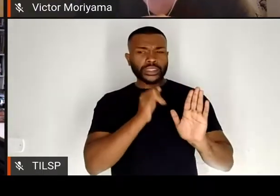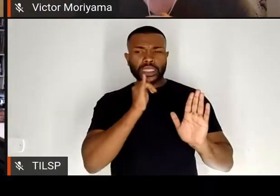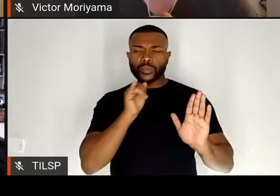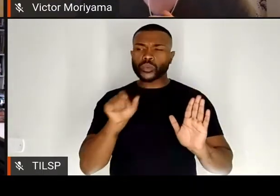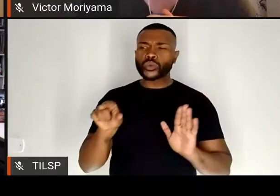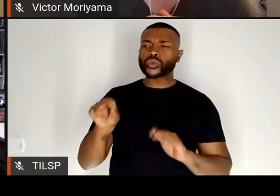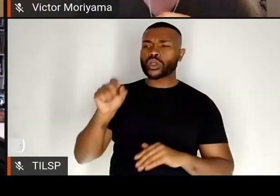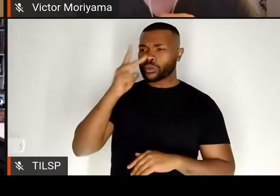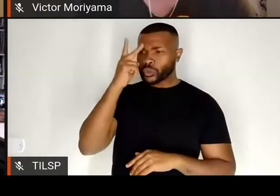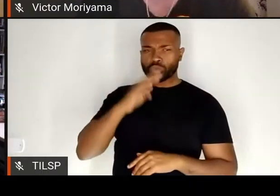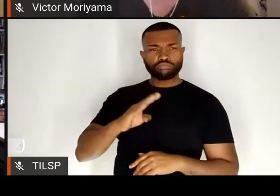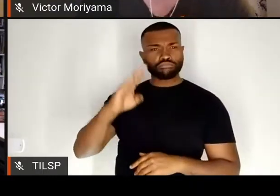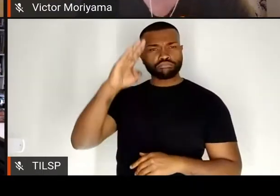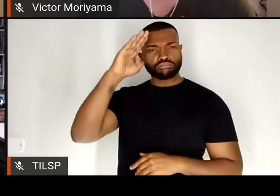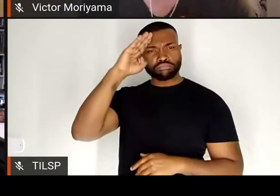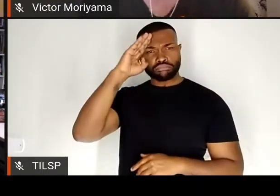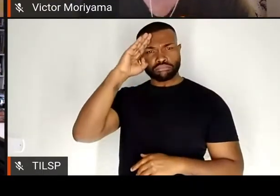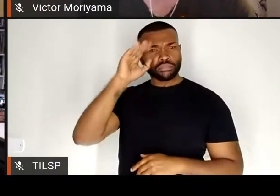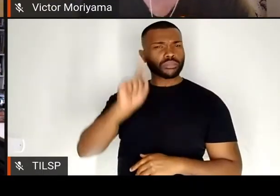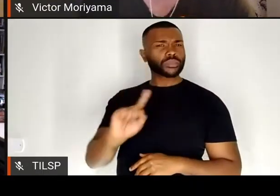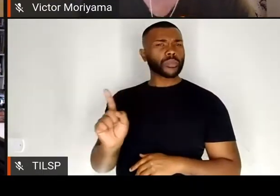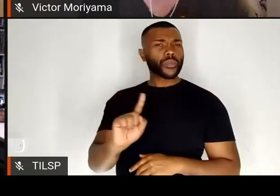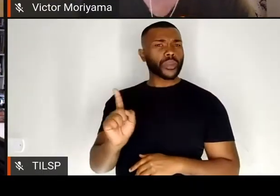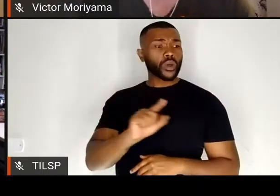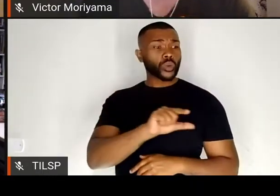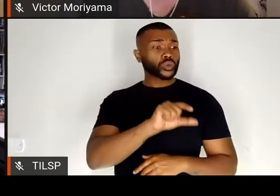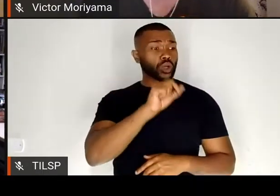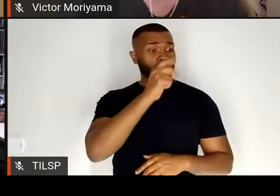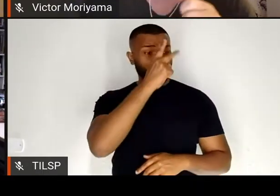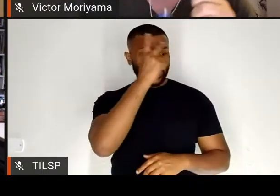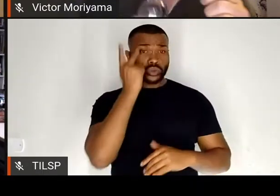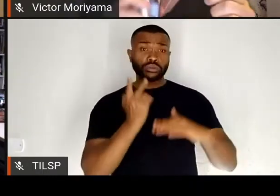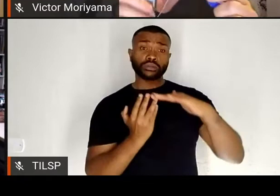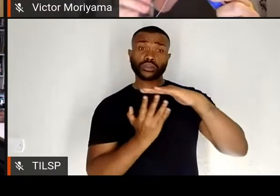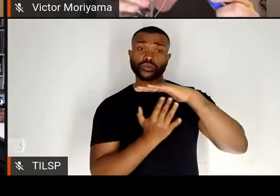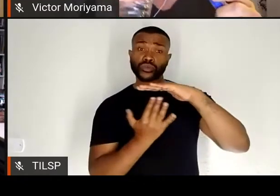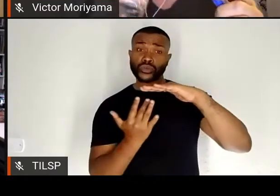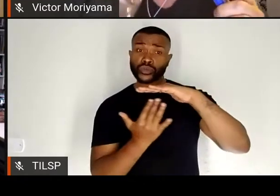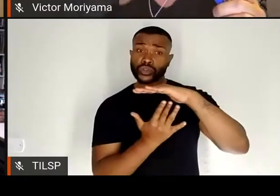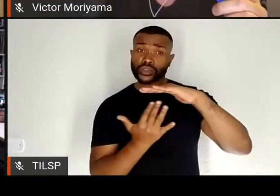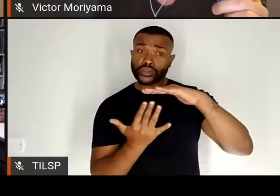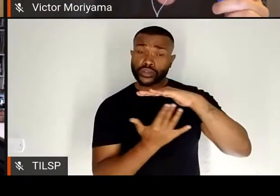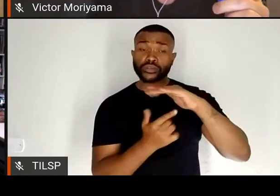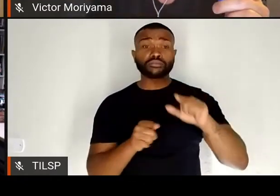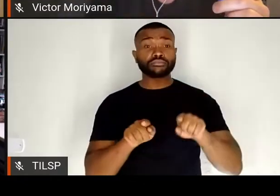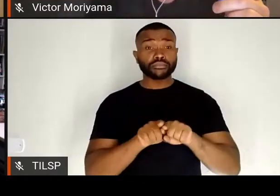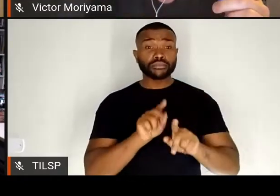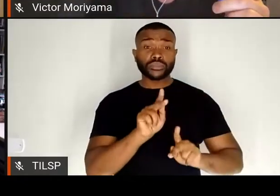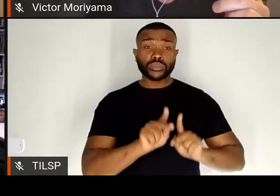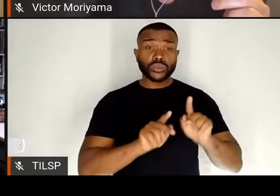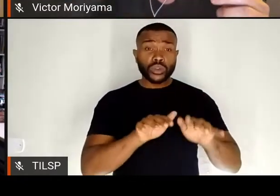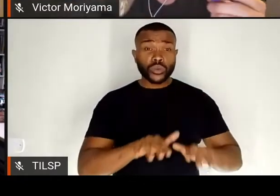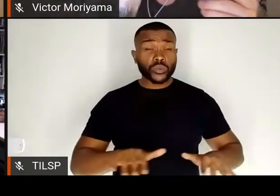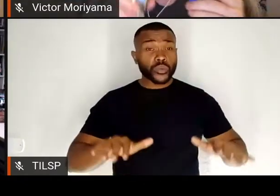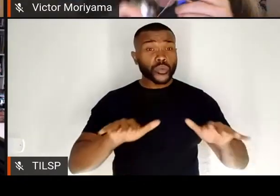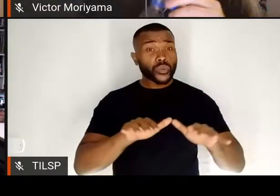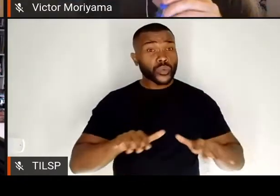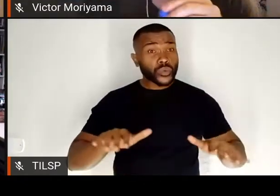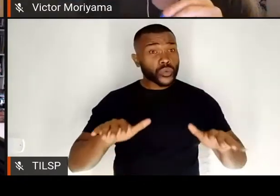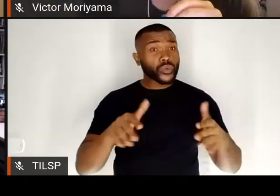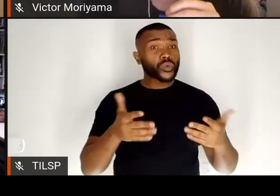nos oficiais, ele vai no refugiado, né, na população urbana, na